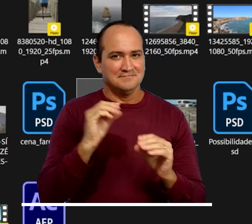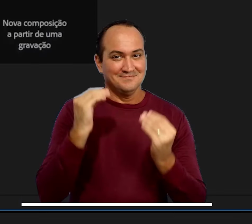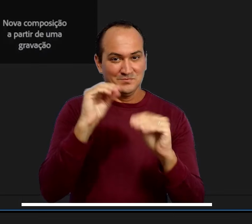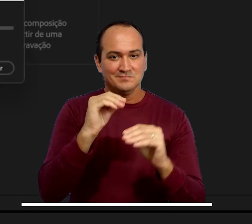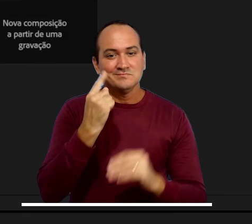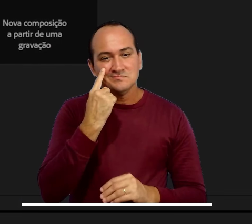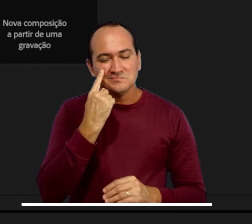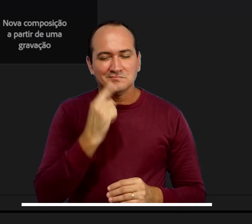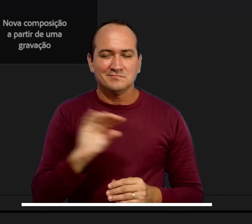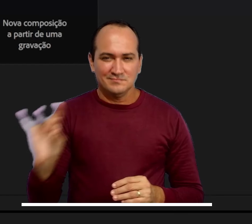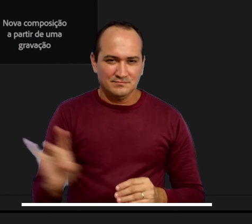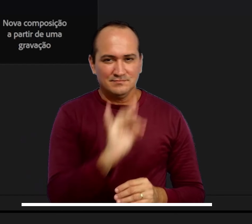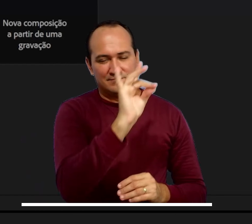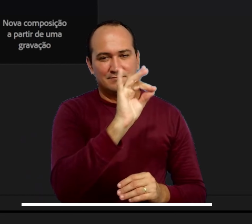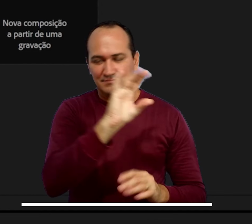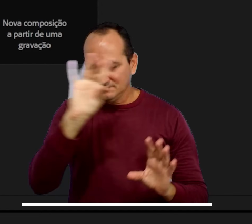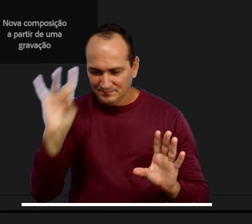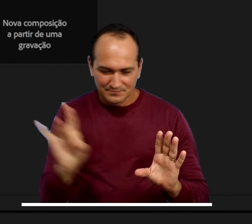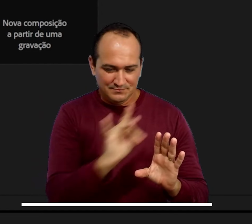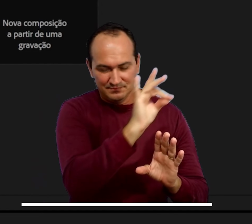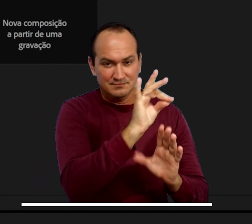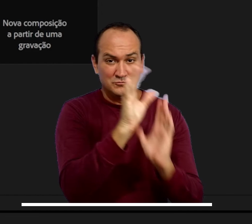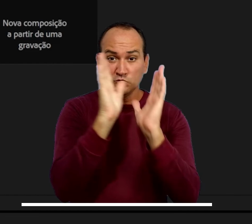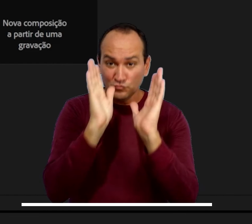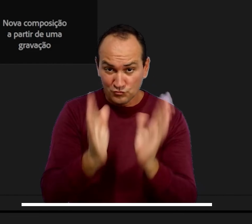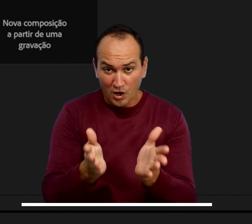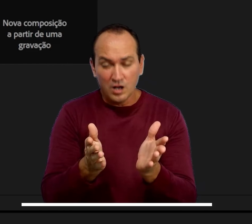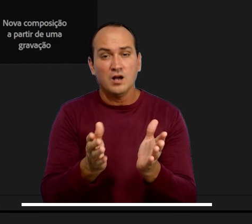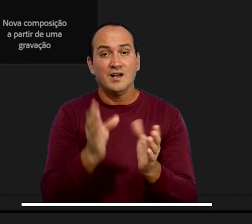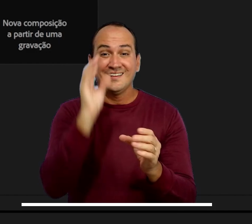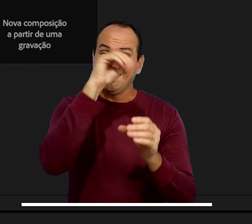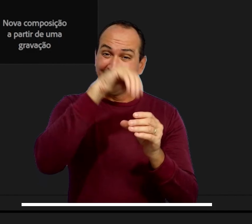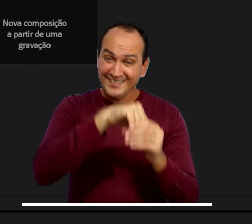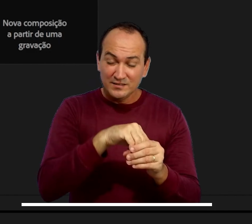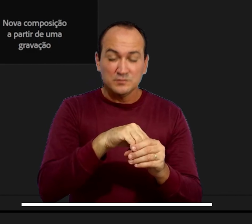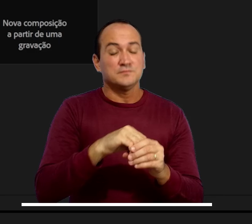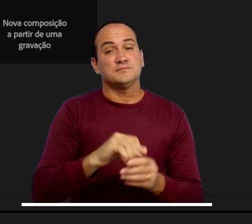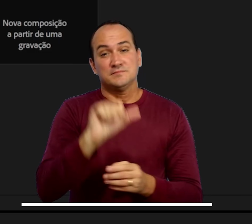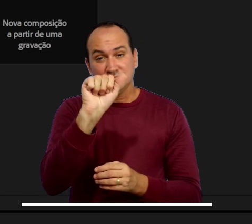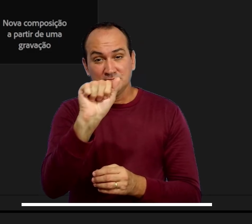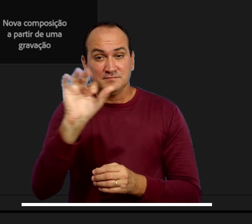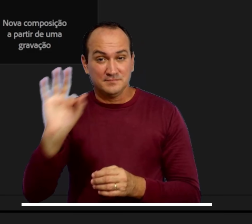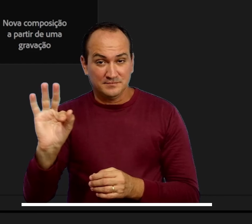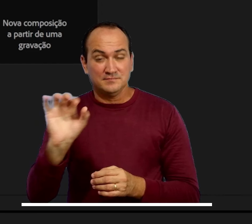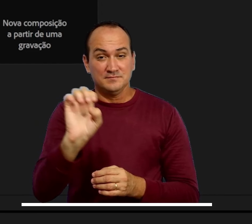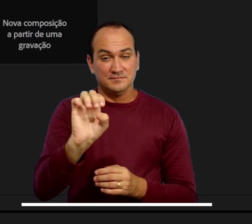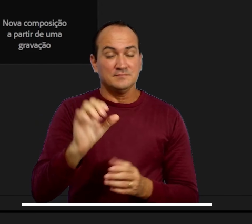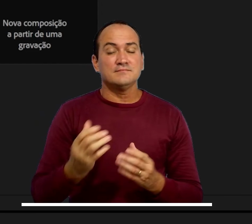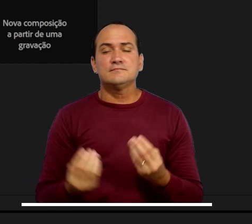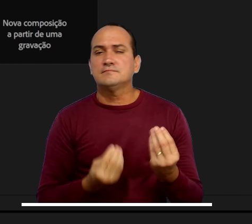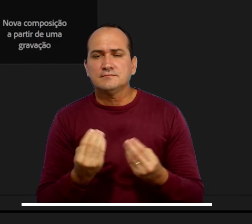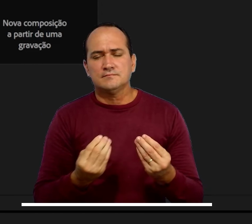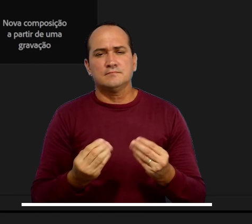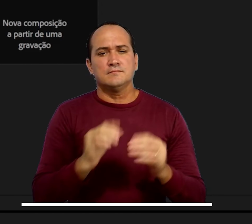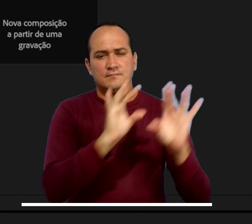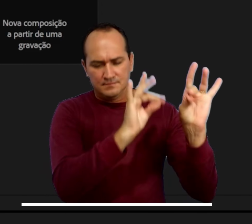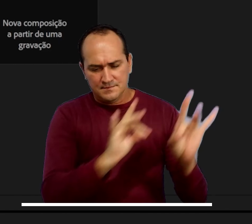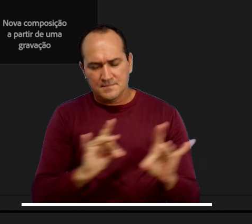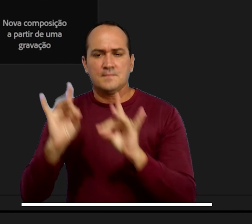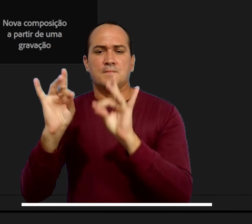aqui, puxar ela para cá, e uma vez que eu joguei aqui dentro do After Effects, a única coisa que eu preciso fazer é arrastar essa minha